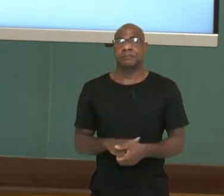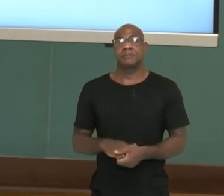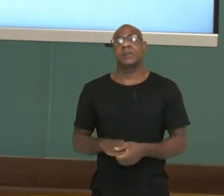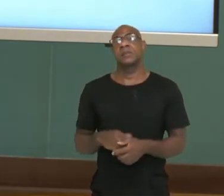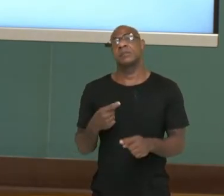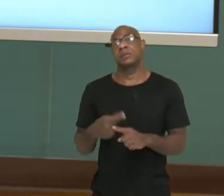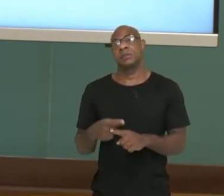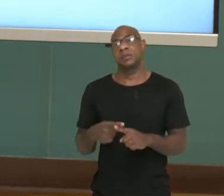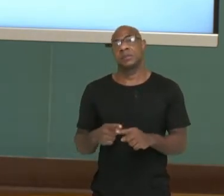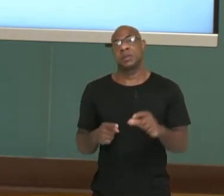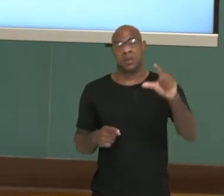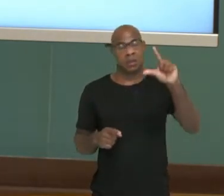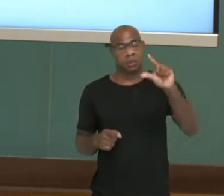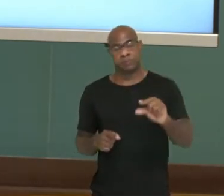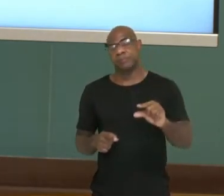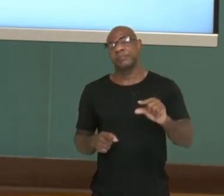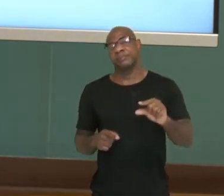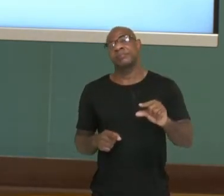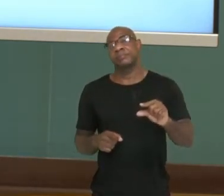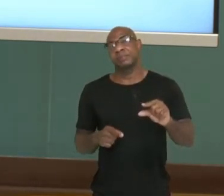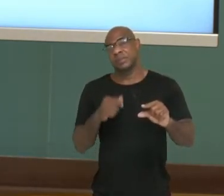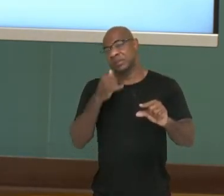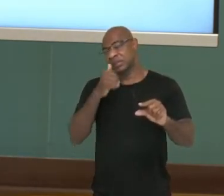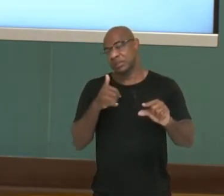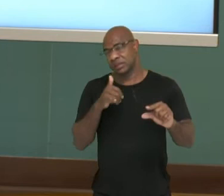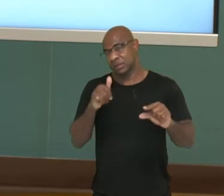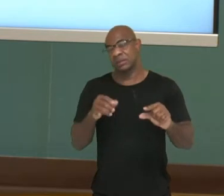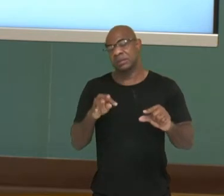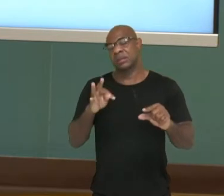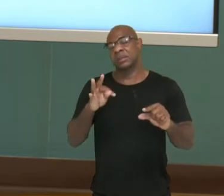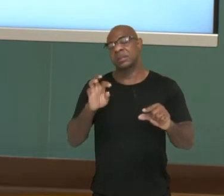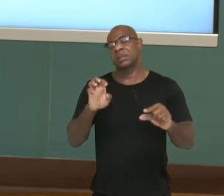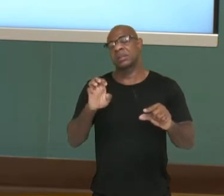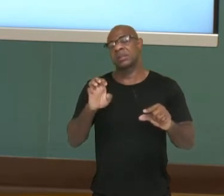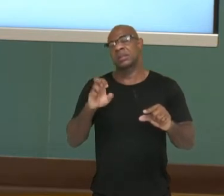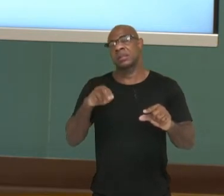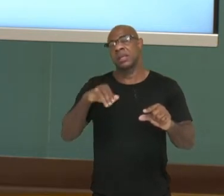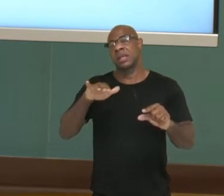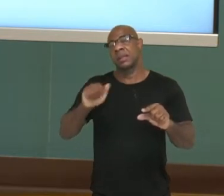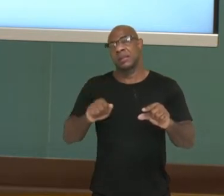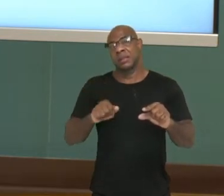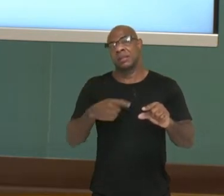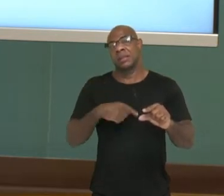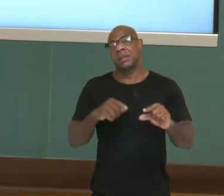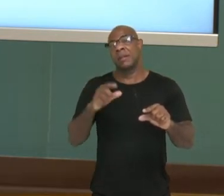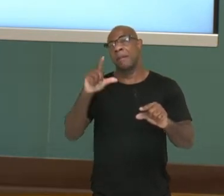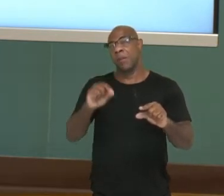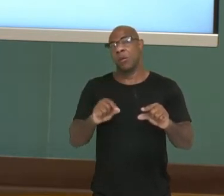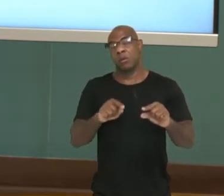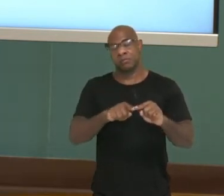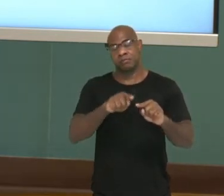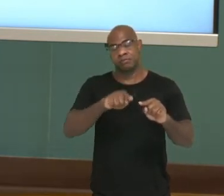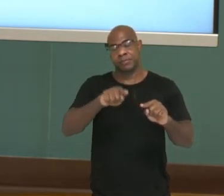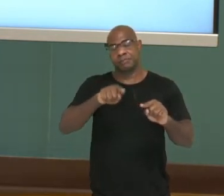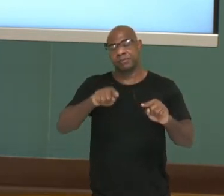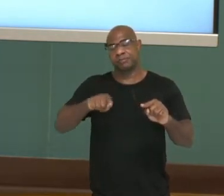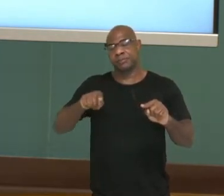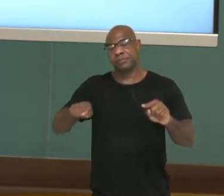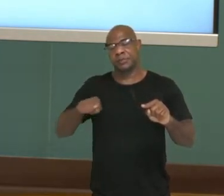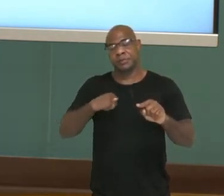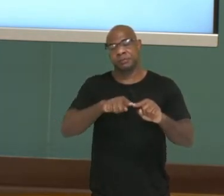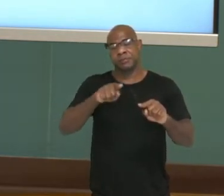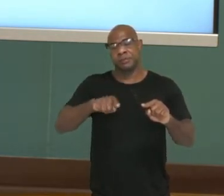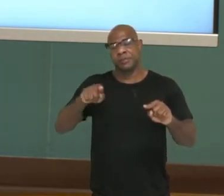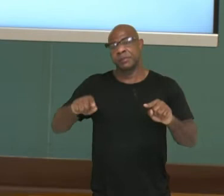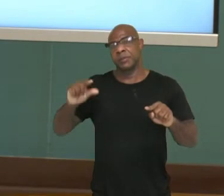porque eu diminuo a transformação de energia elétrica em energia térmica, porque eu tenho menos corrente, tá? Então, por exemplo, é